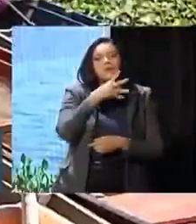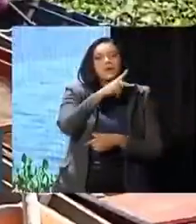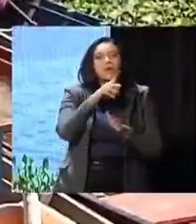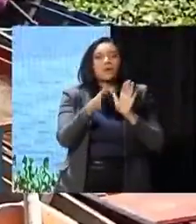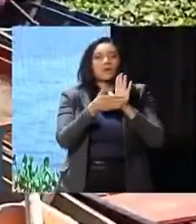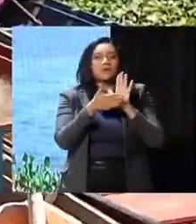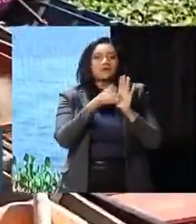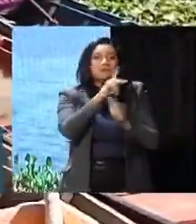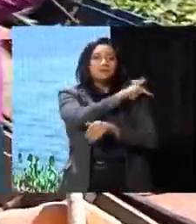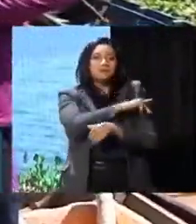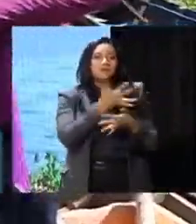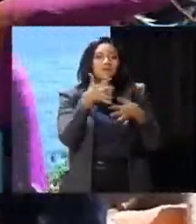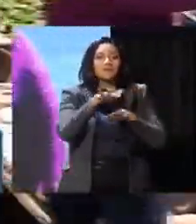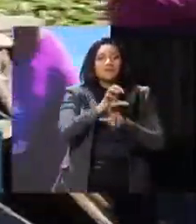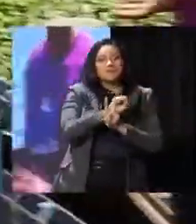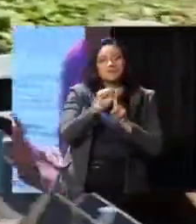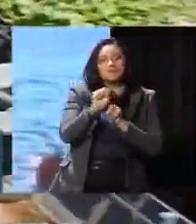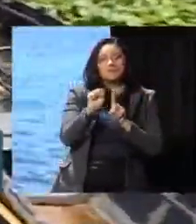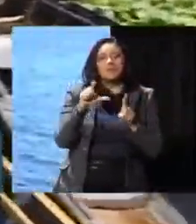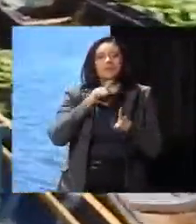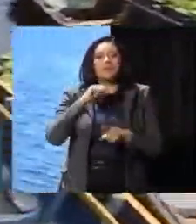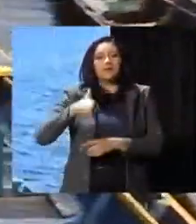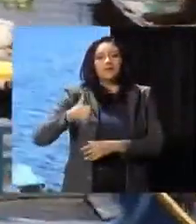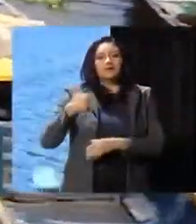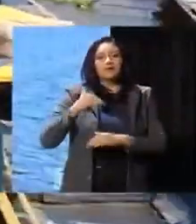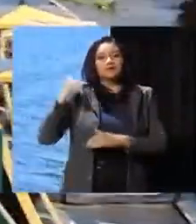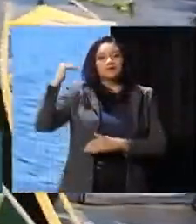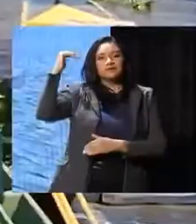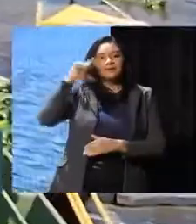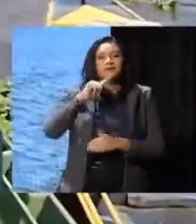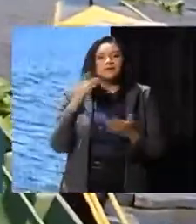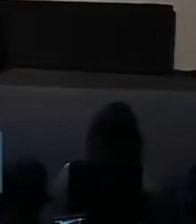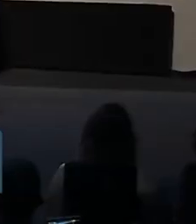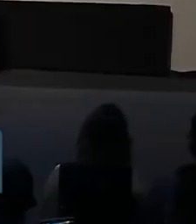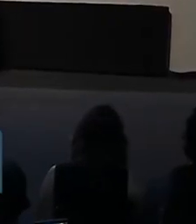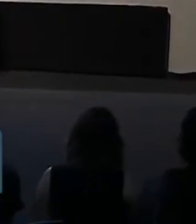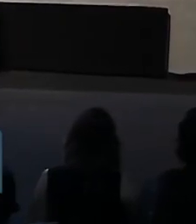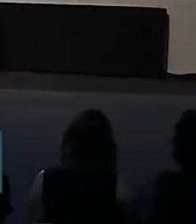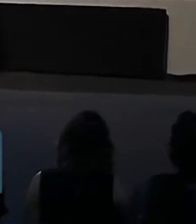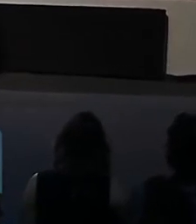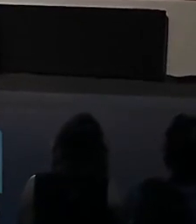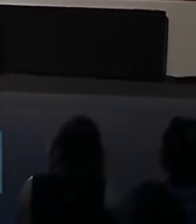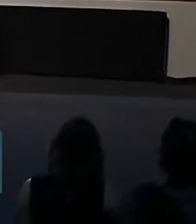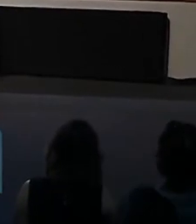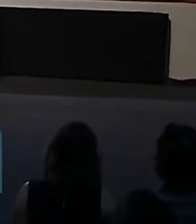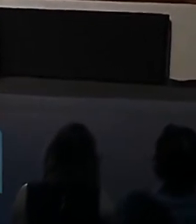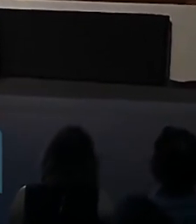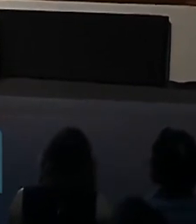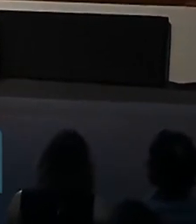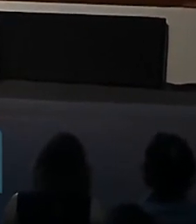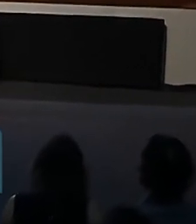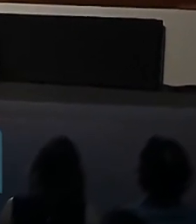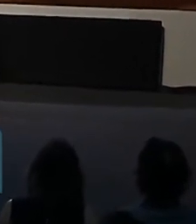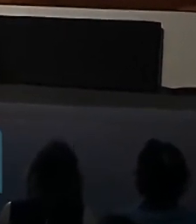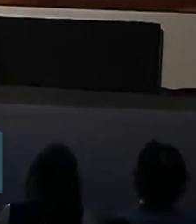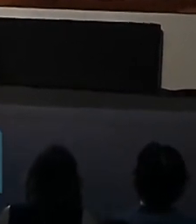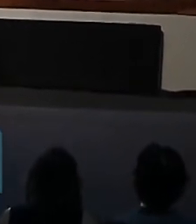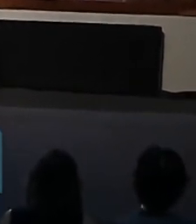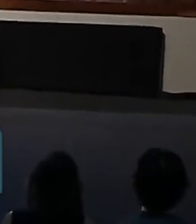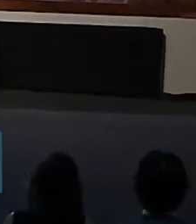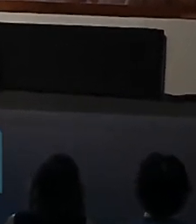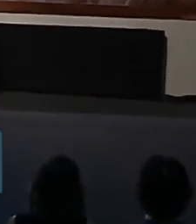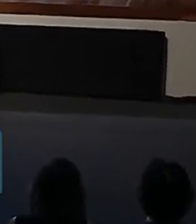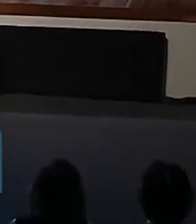divulgar e reconhecer iniciativas que contribuem para o mundo melhor o prêmio Piauí de inclusão social chega a